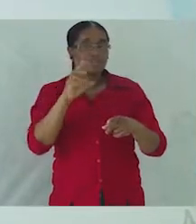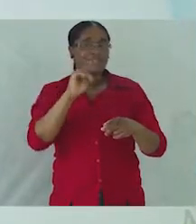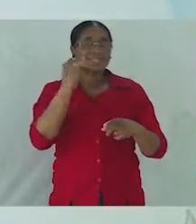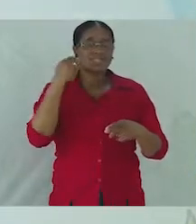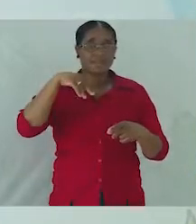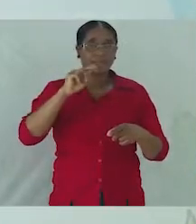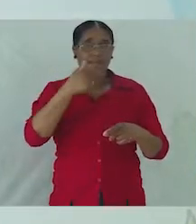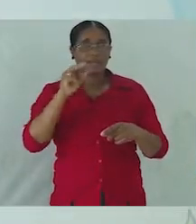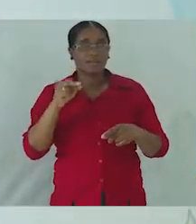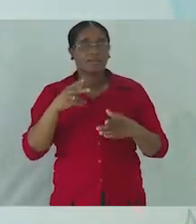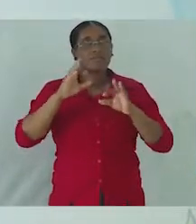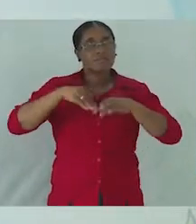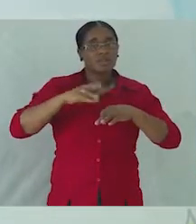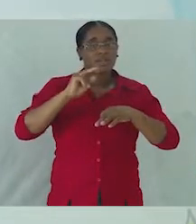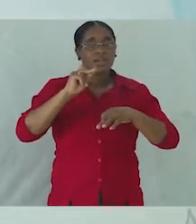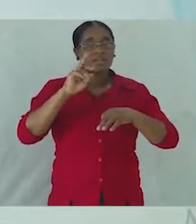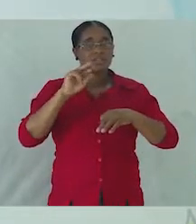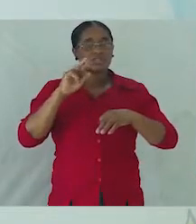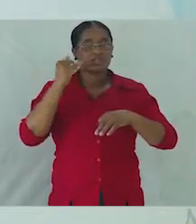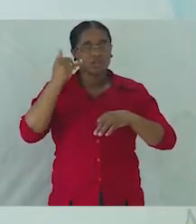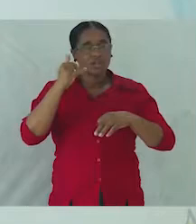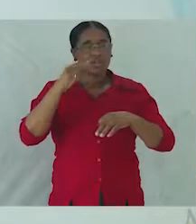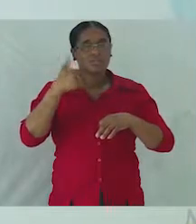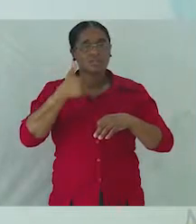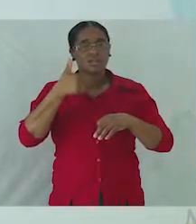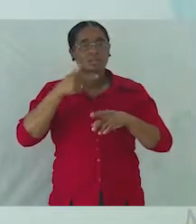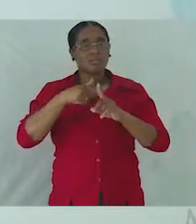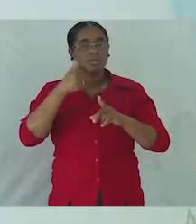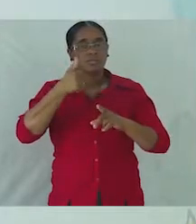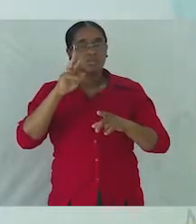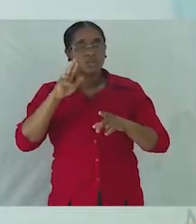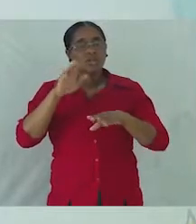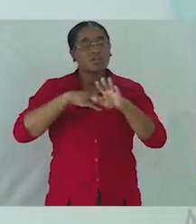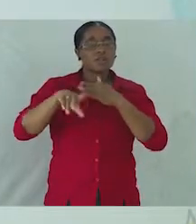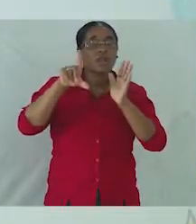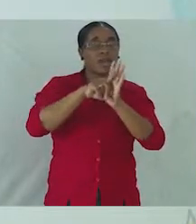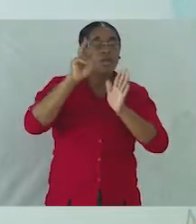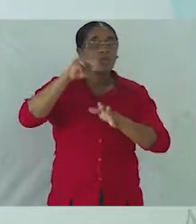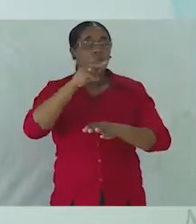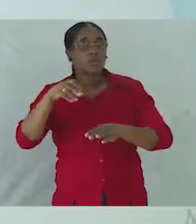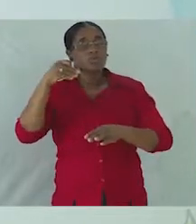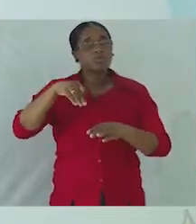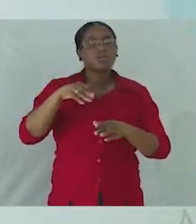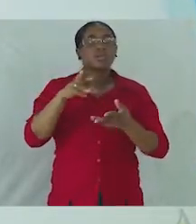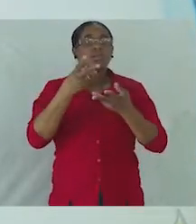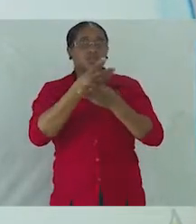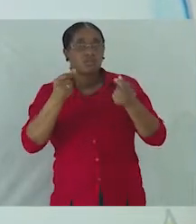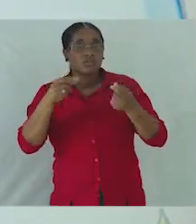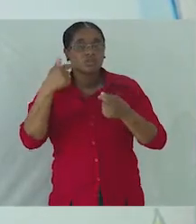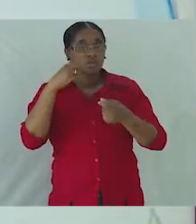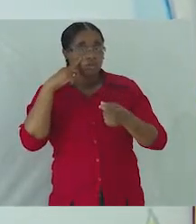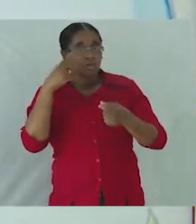bx é aplicar a lei do anulamento do produto e resolver encontrando duas soluções